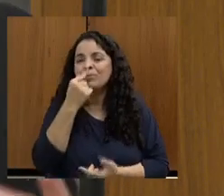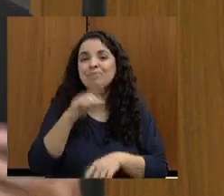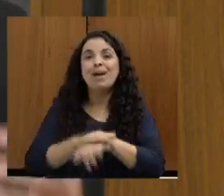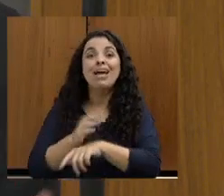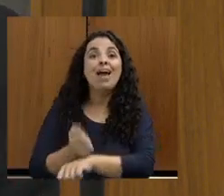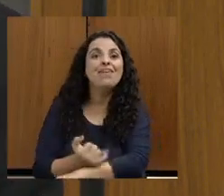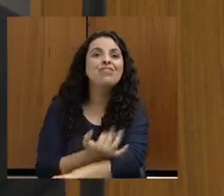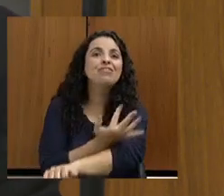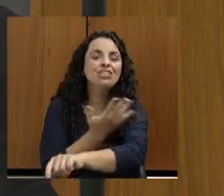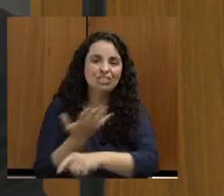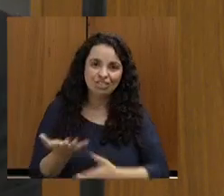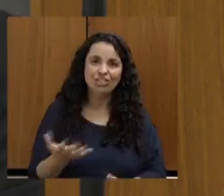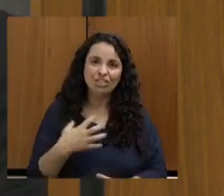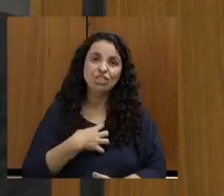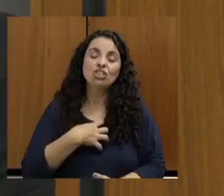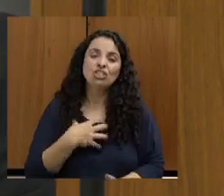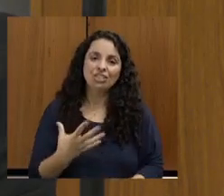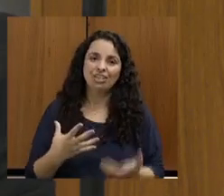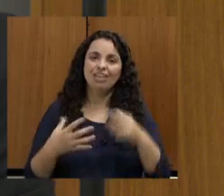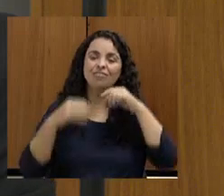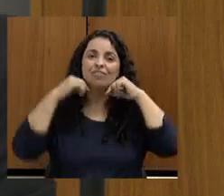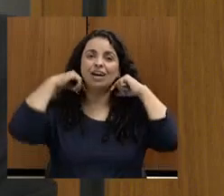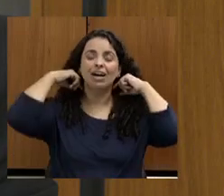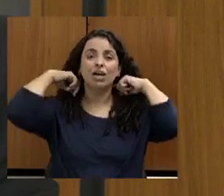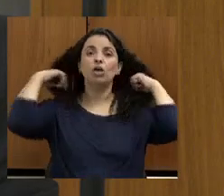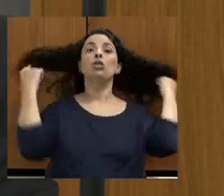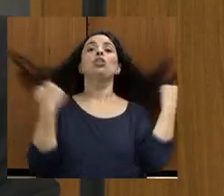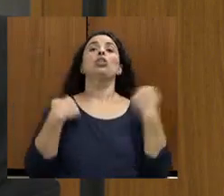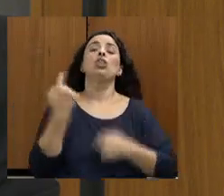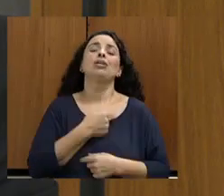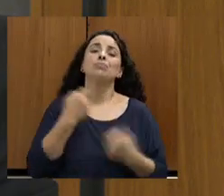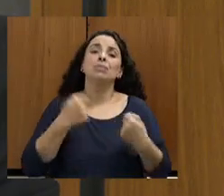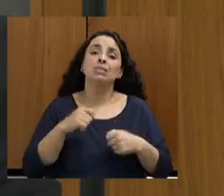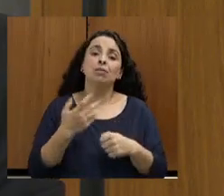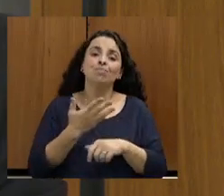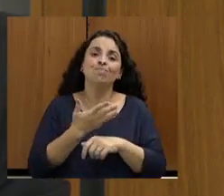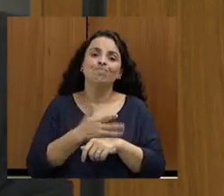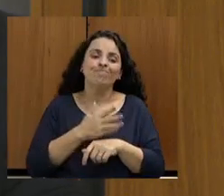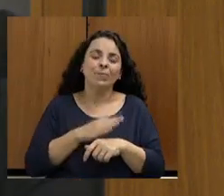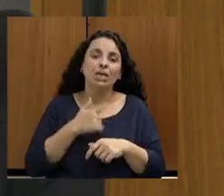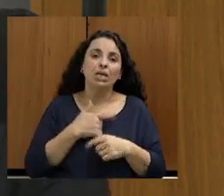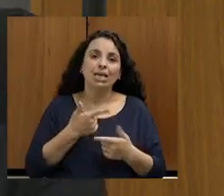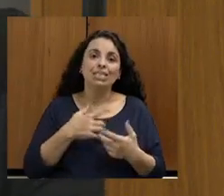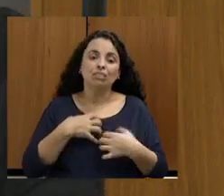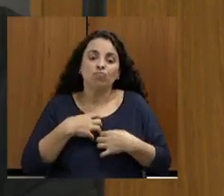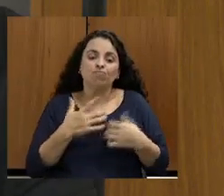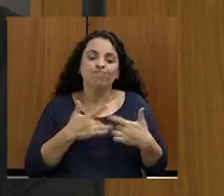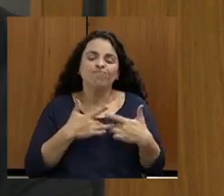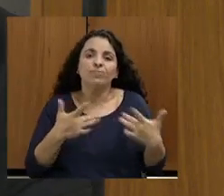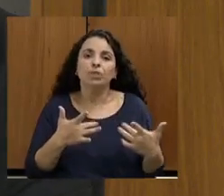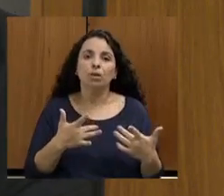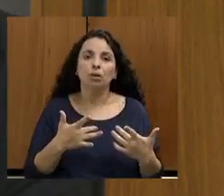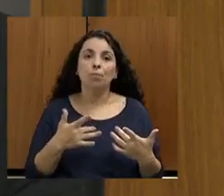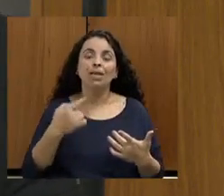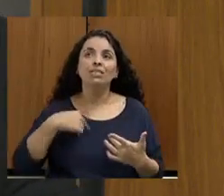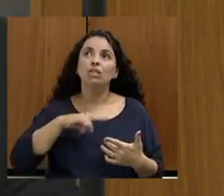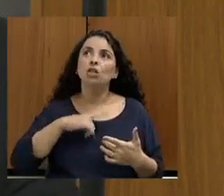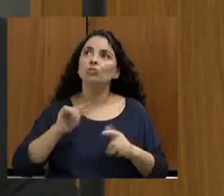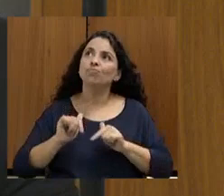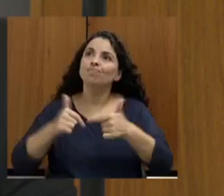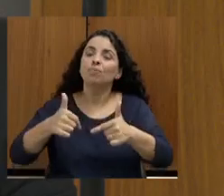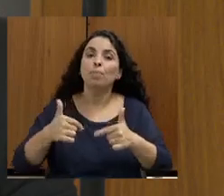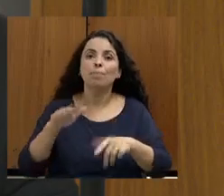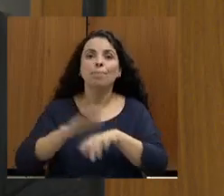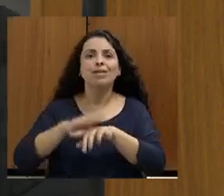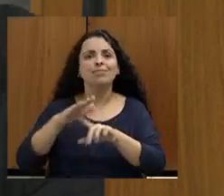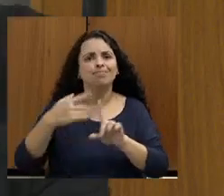gente tem que exercitar a compaixão para sermos mais propositivos, eu gosto muito da palavra compromisso, sabe, Diva, e quem tem